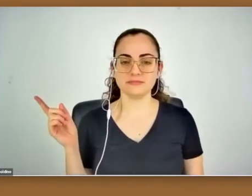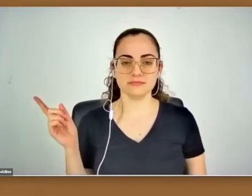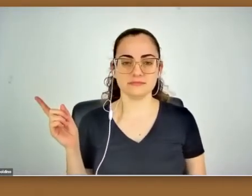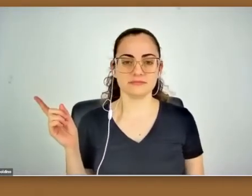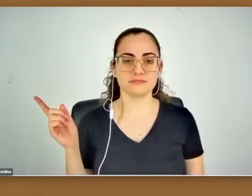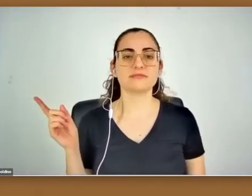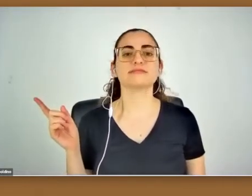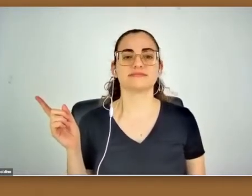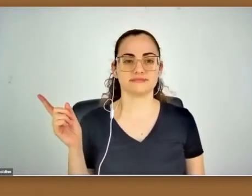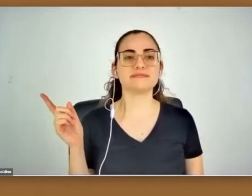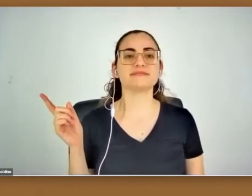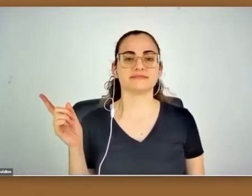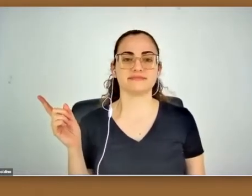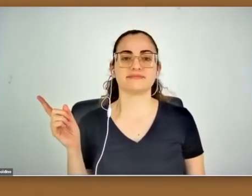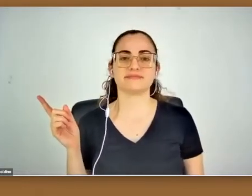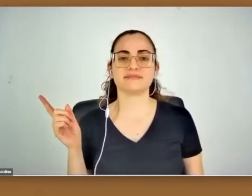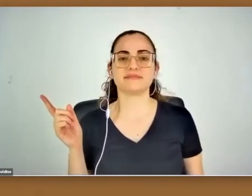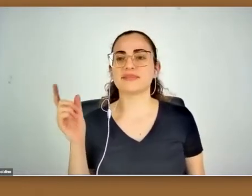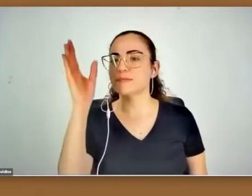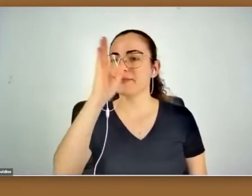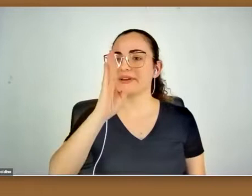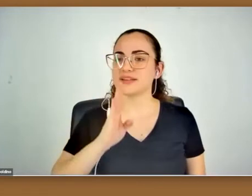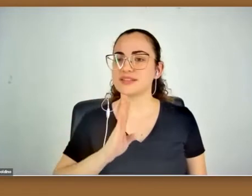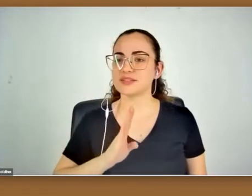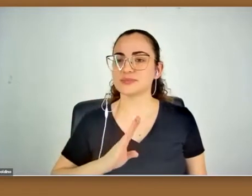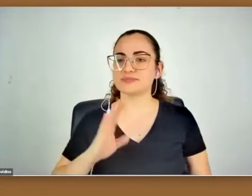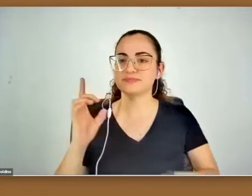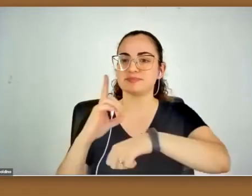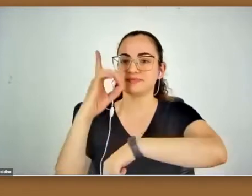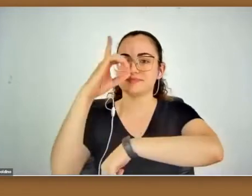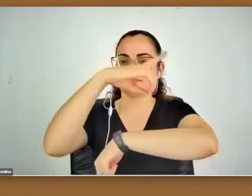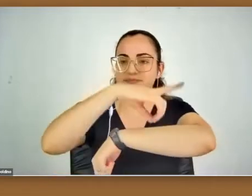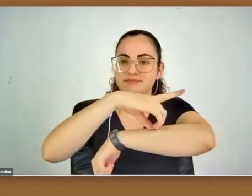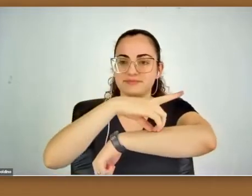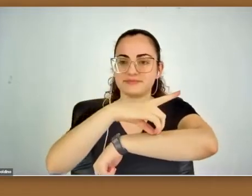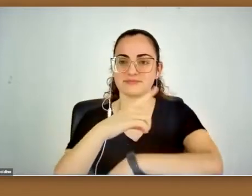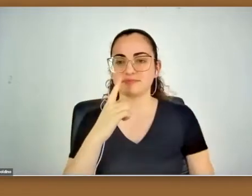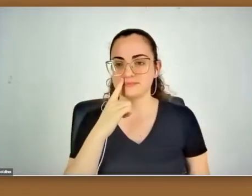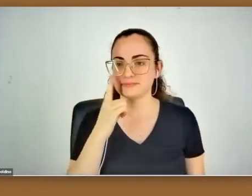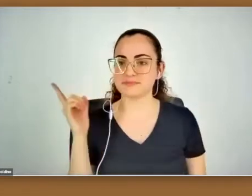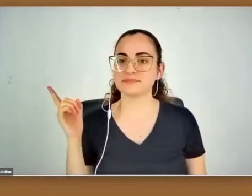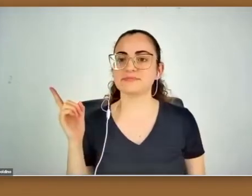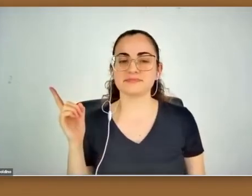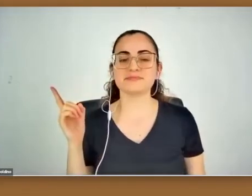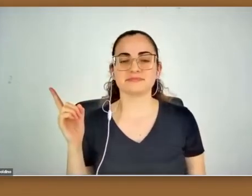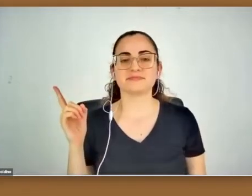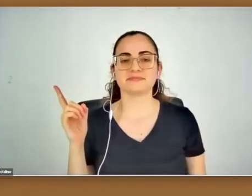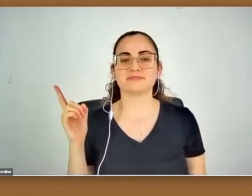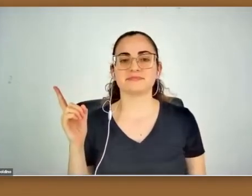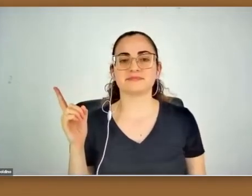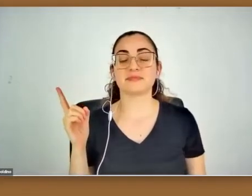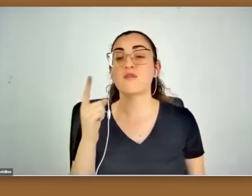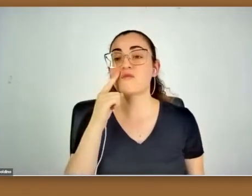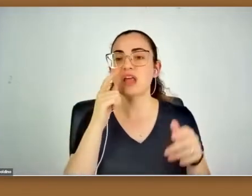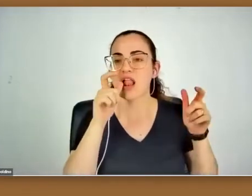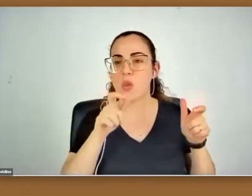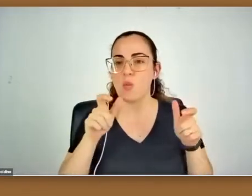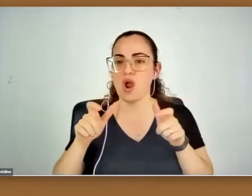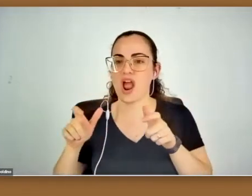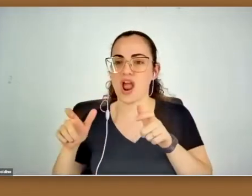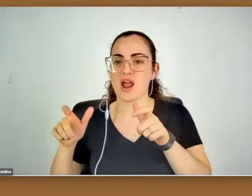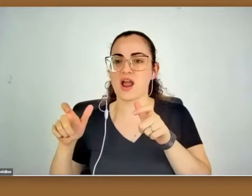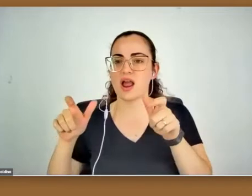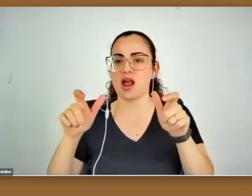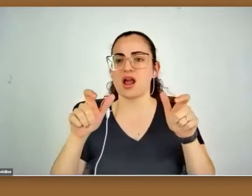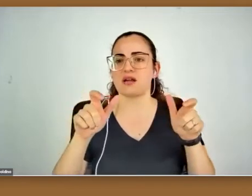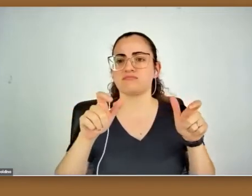a beleza da epidemiologia, né, de você conseguir entender o que está acontecendo, por que algumas regiões elas estão tendo uma